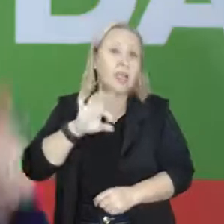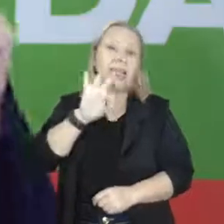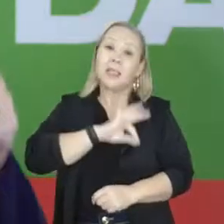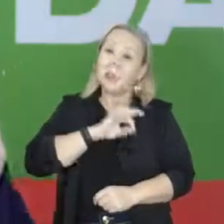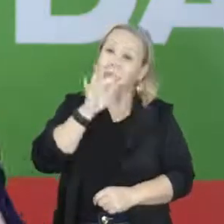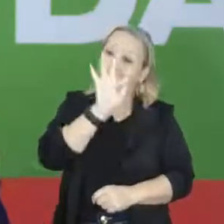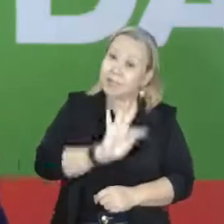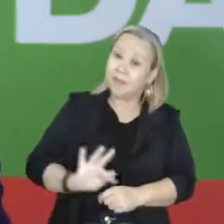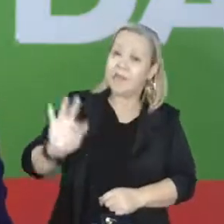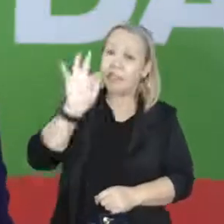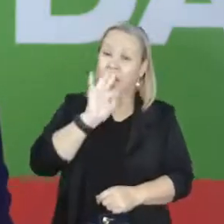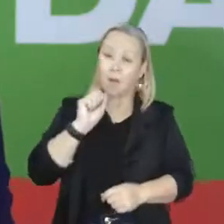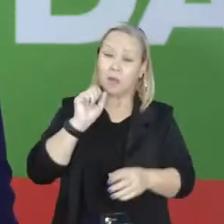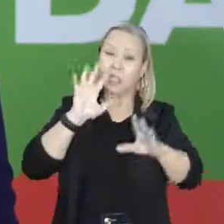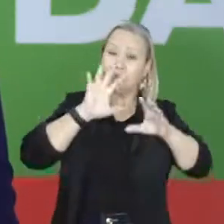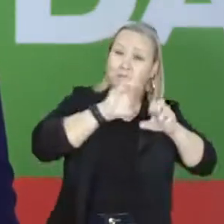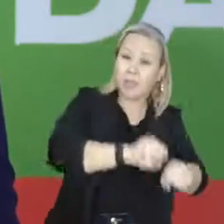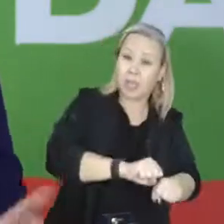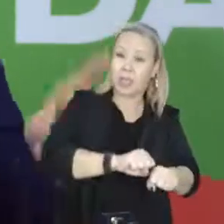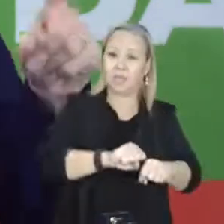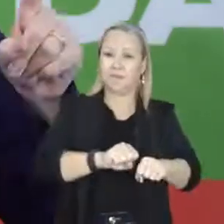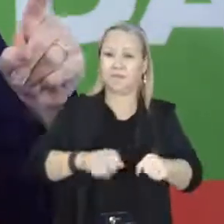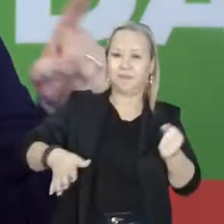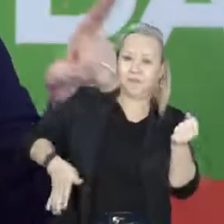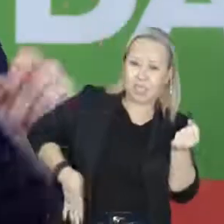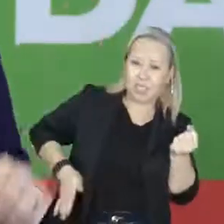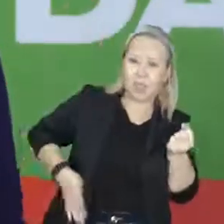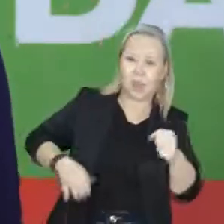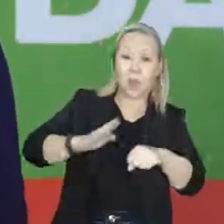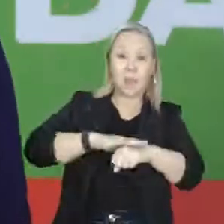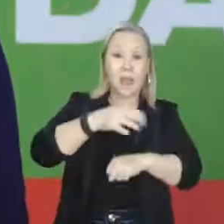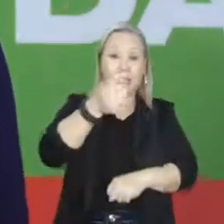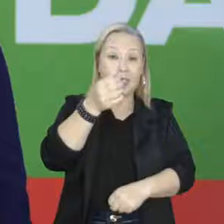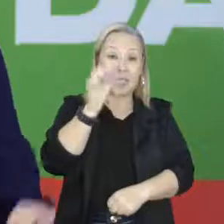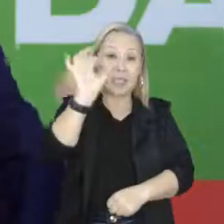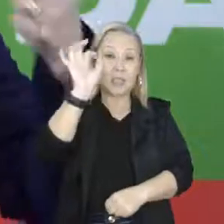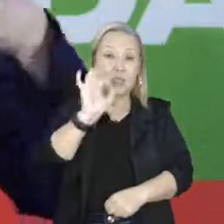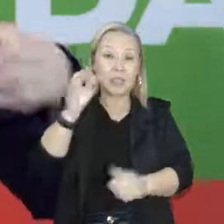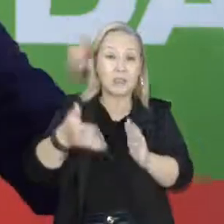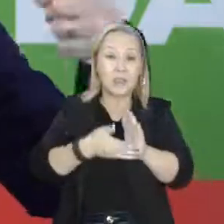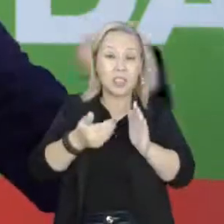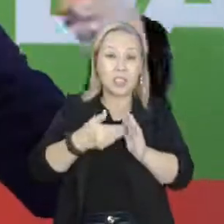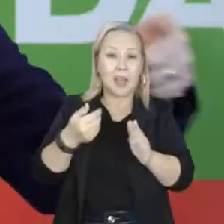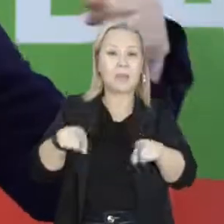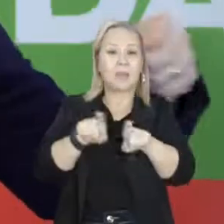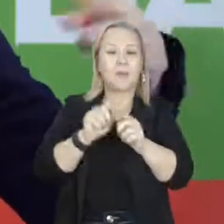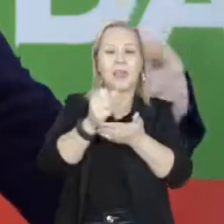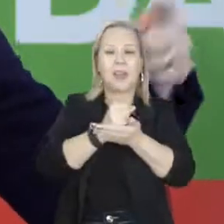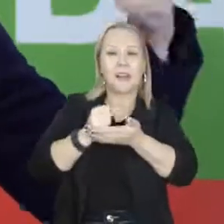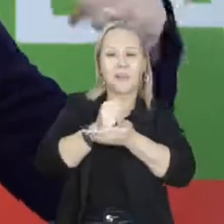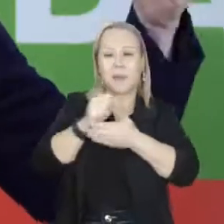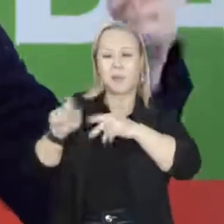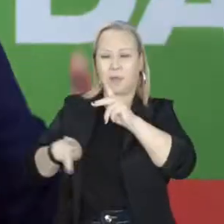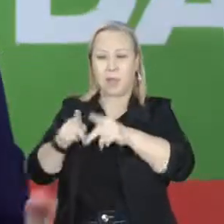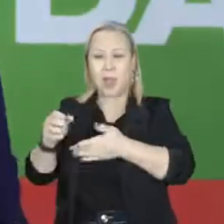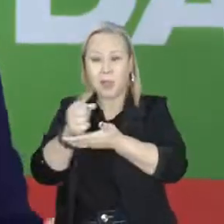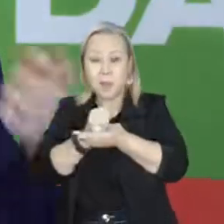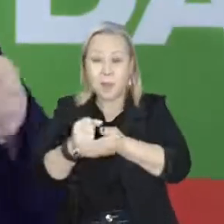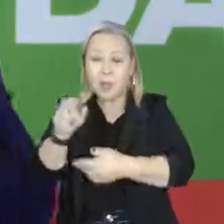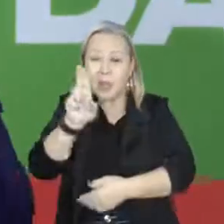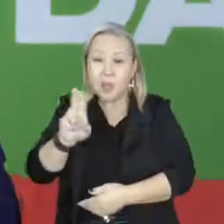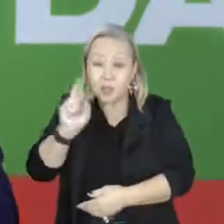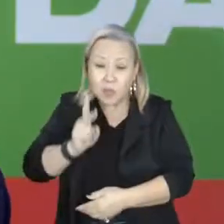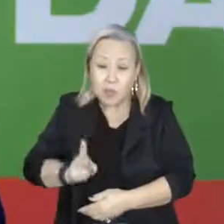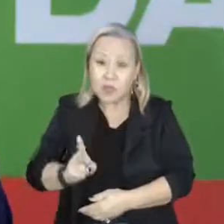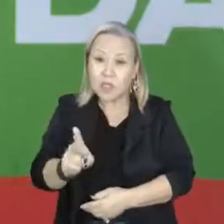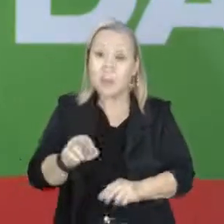bandido, mais de 60% foi cortado da farmácia popular, dos remédios de uso contínuo, como de pressão, até